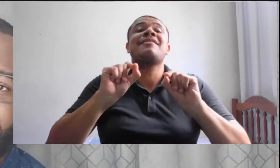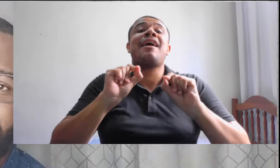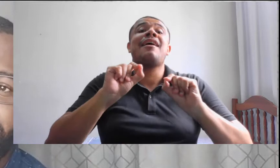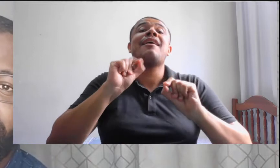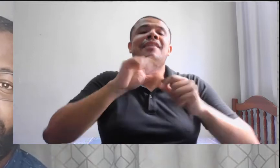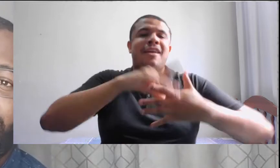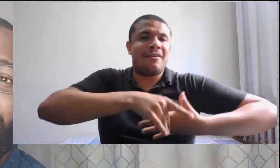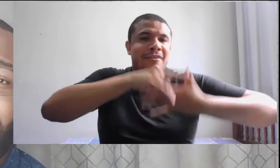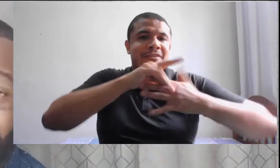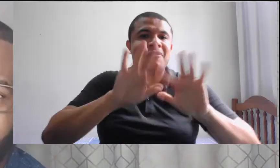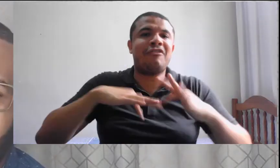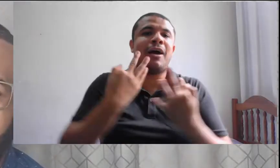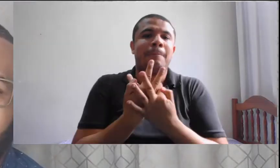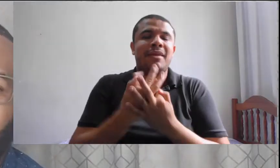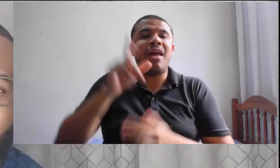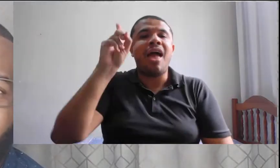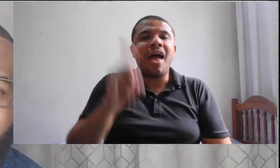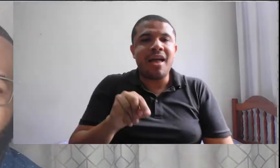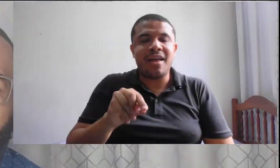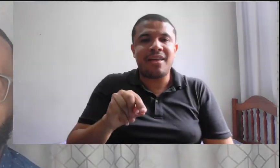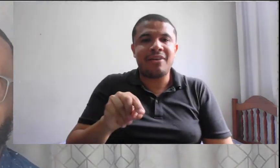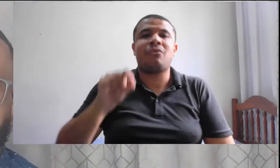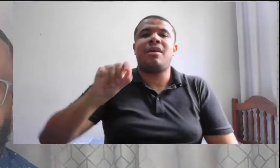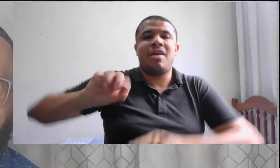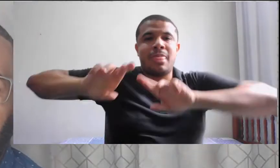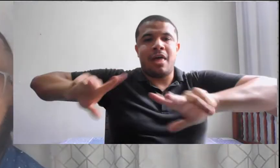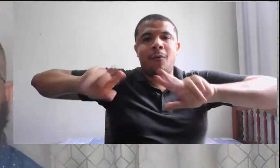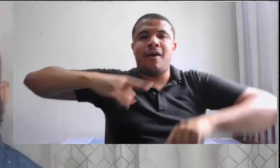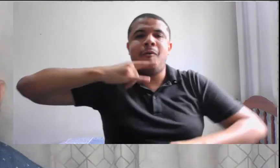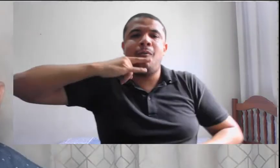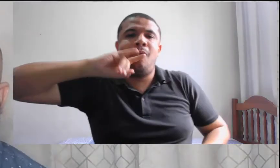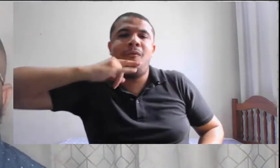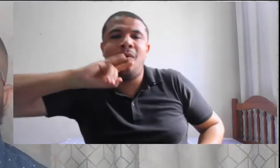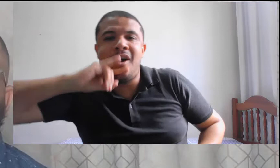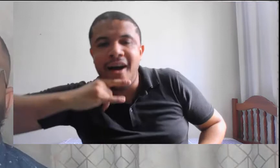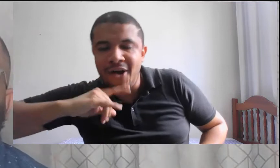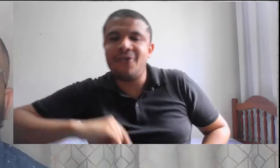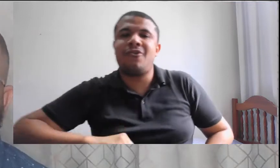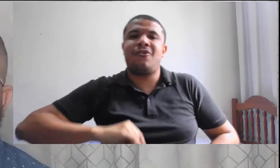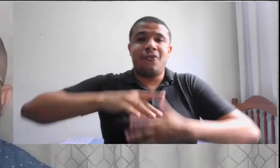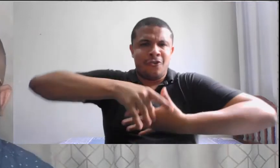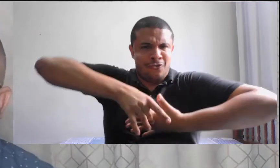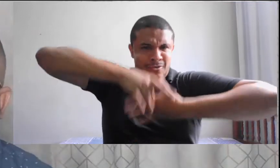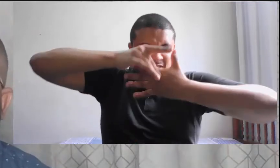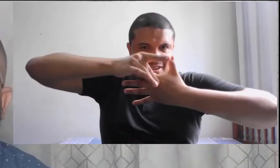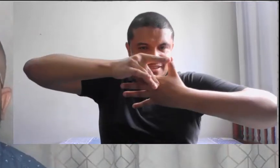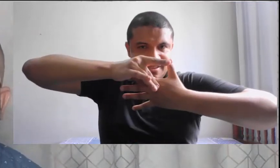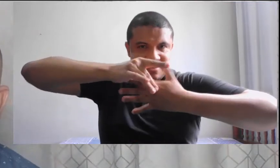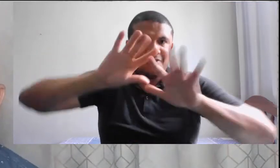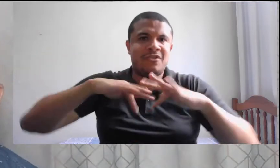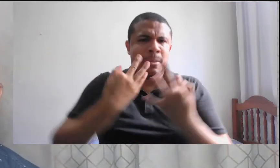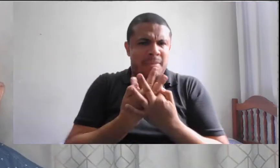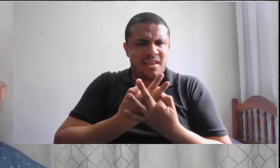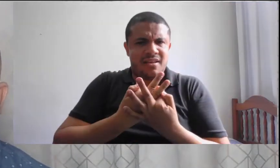casa. E o rei da nossa casa não era mais o álcool, não era as cachaças da